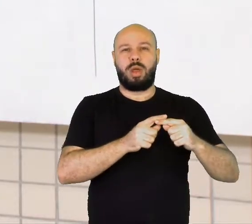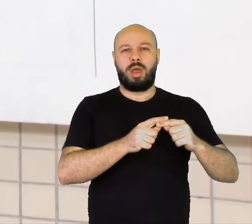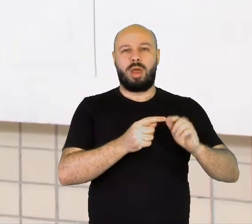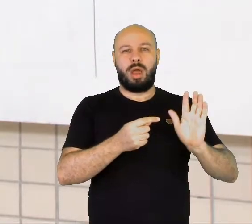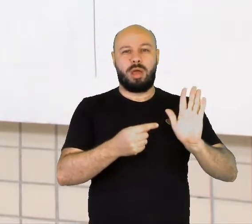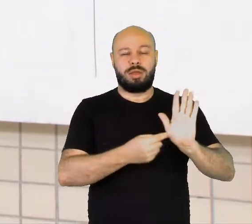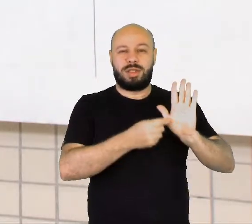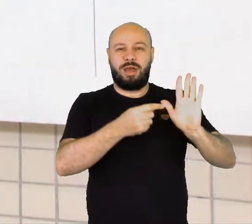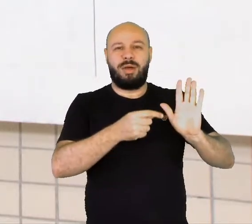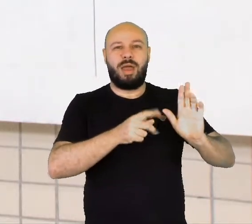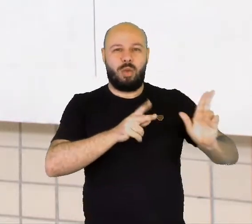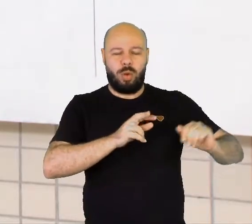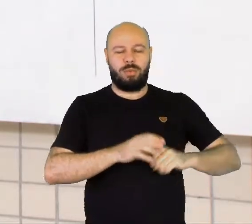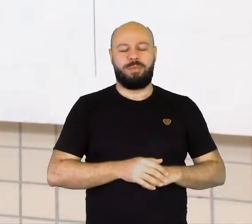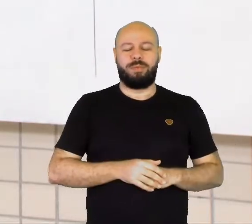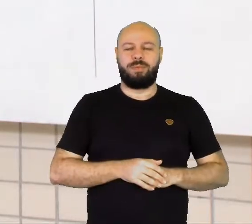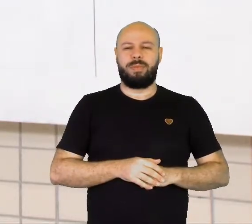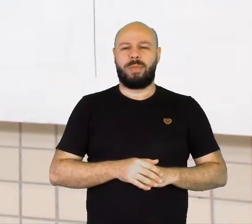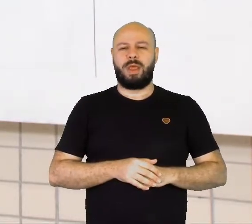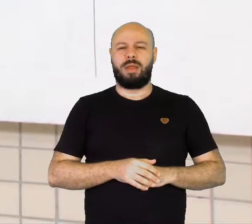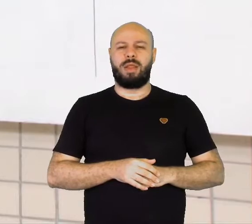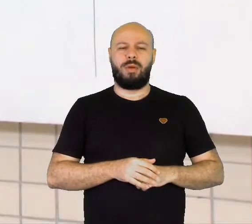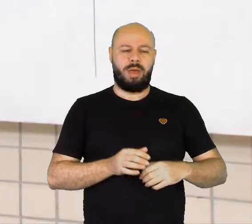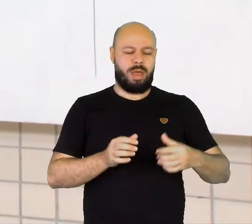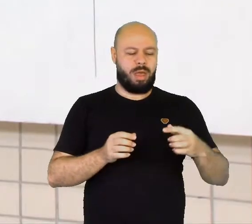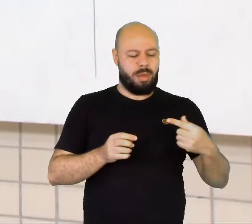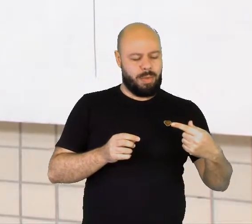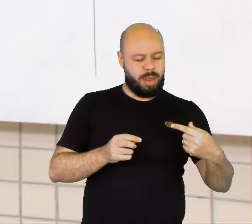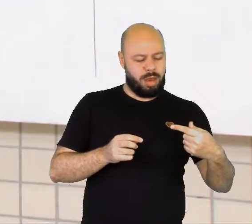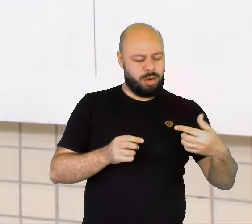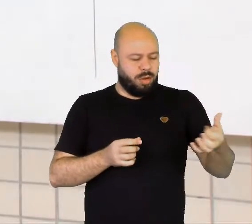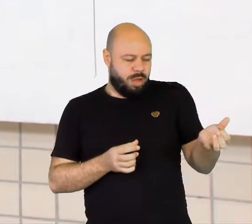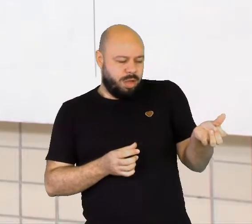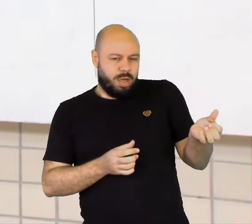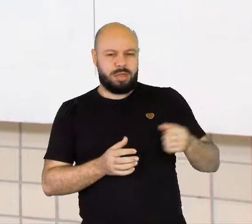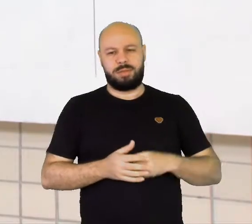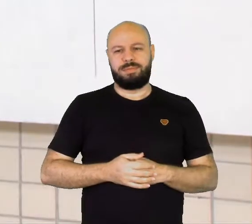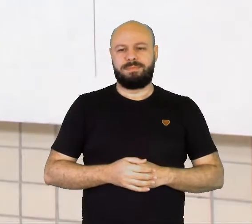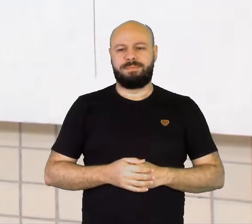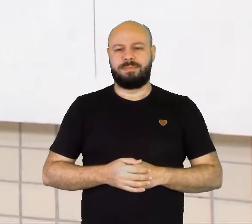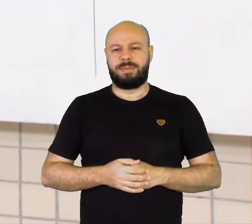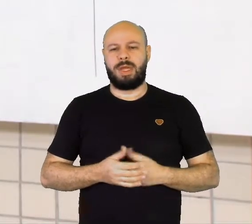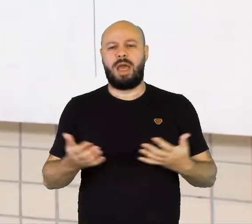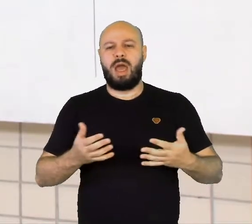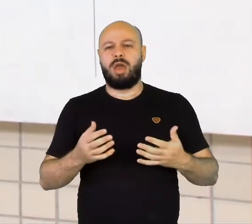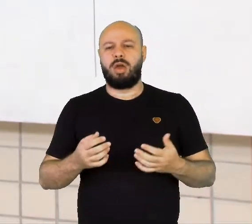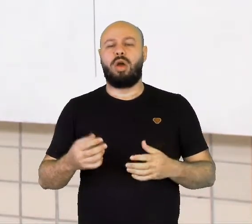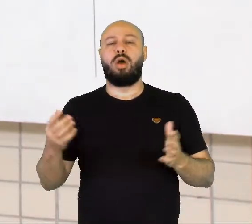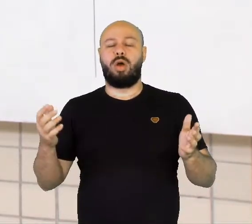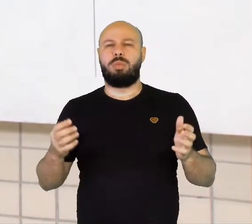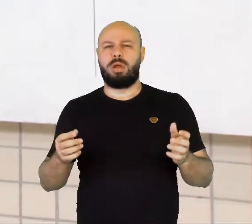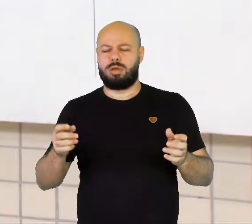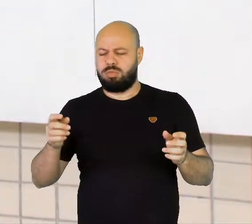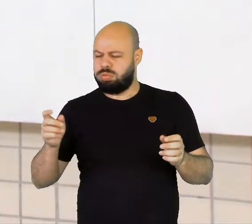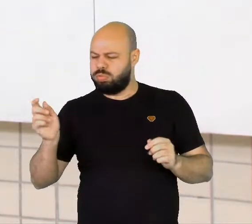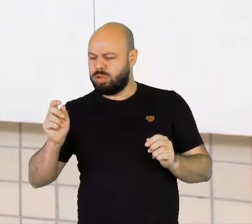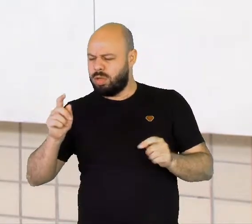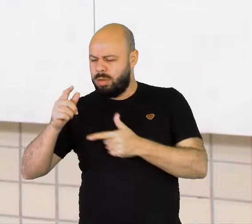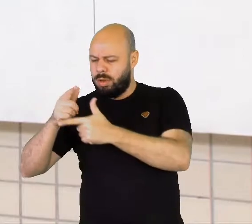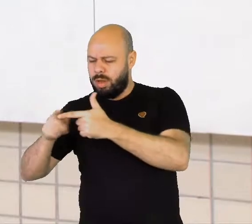e repito o sinal de menos. Agora, eu vou dividir ambos os lados por 2, que é um